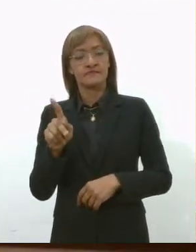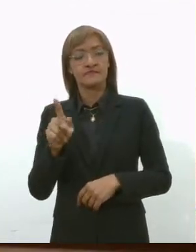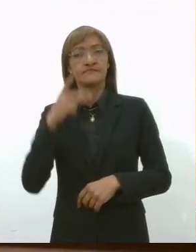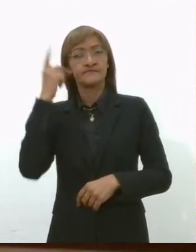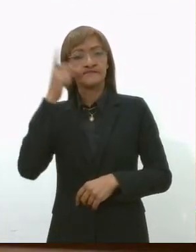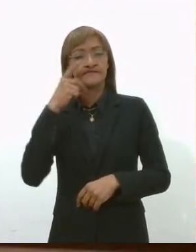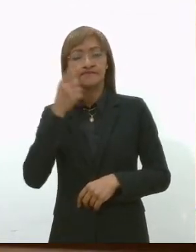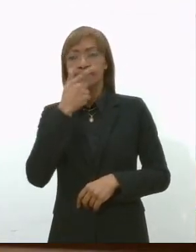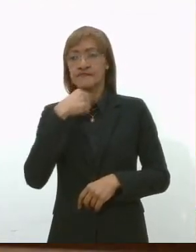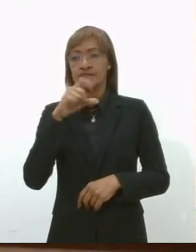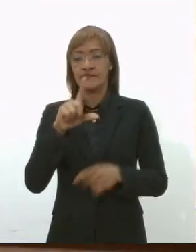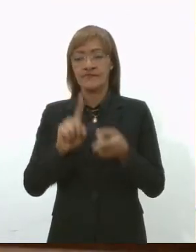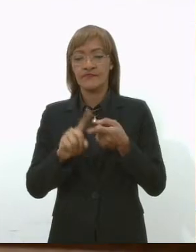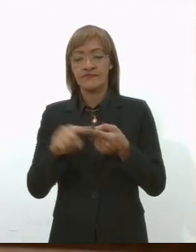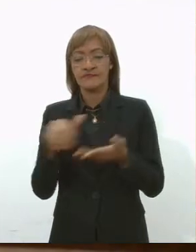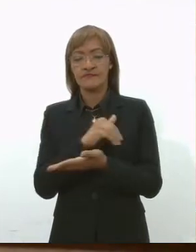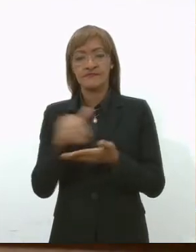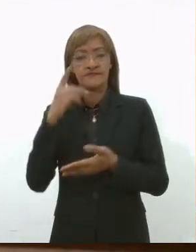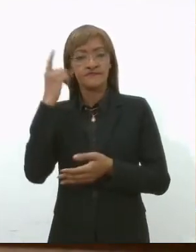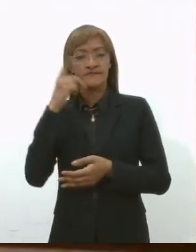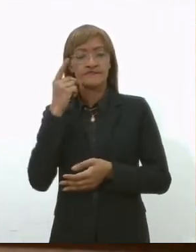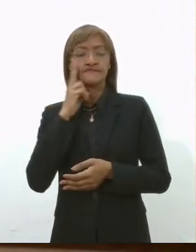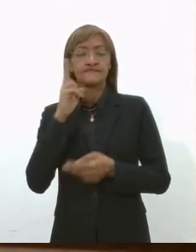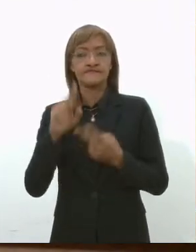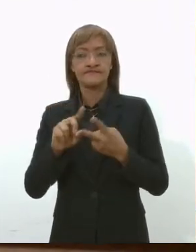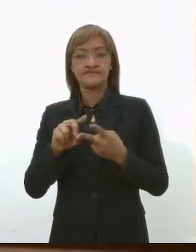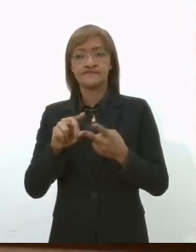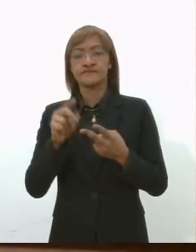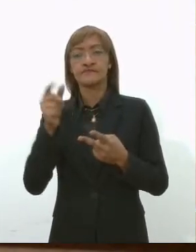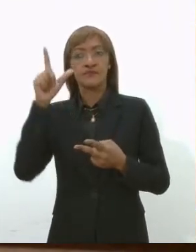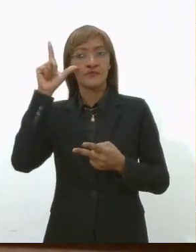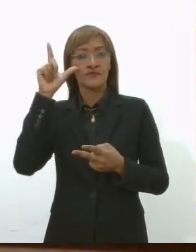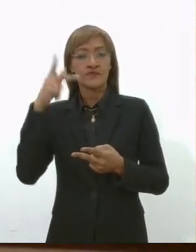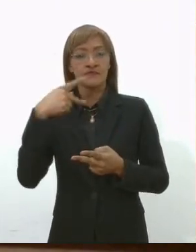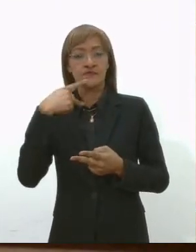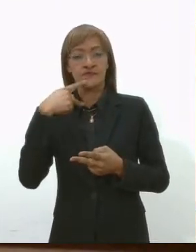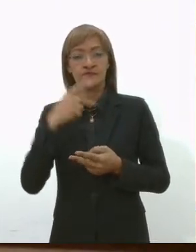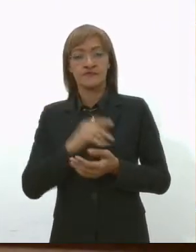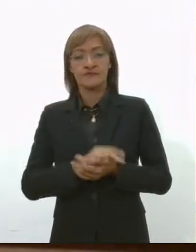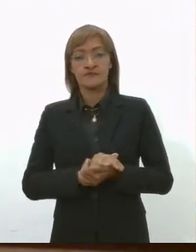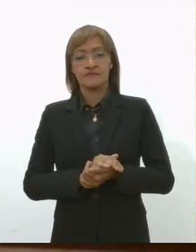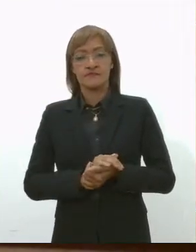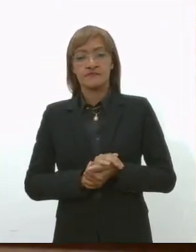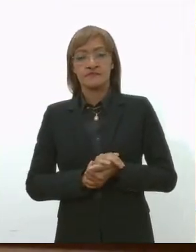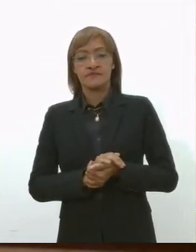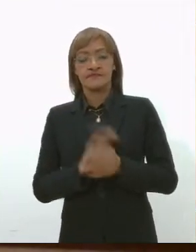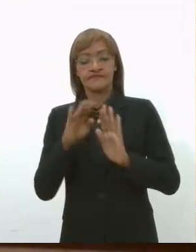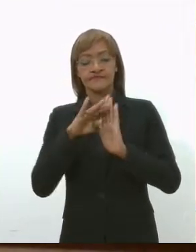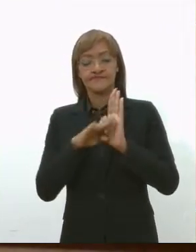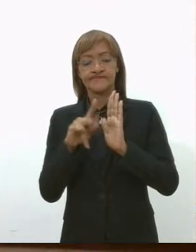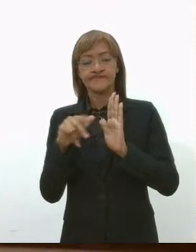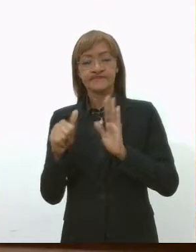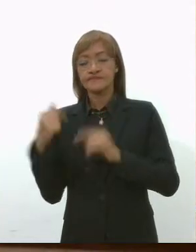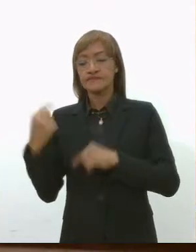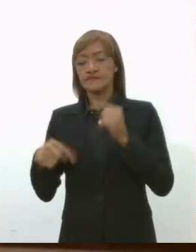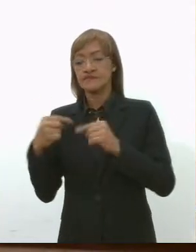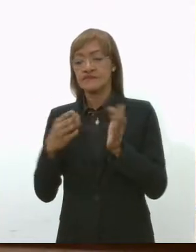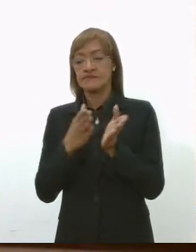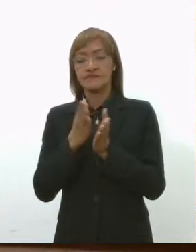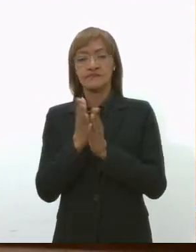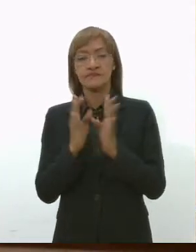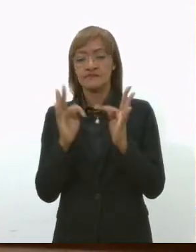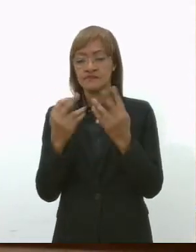Bispo, secretariado pelos deputados Zezinho Sobral e Luciano Pimentel. Na ordem do dia, foram discutidos e aprovados por